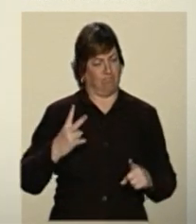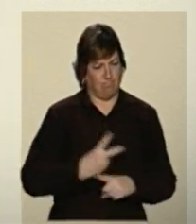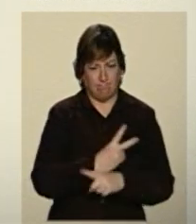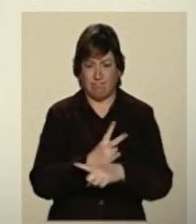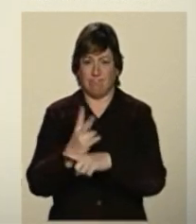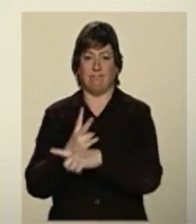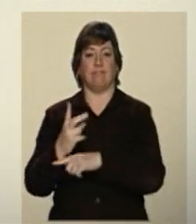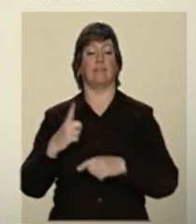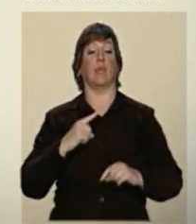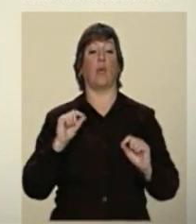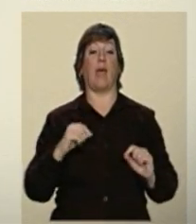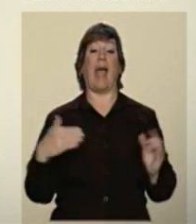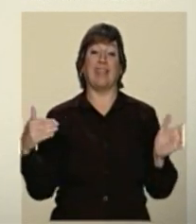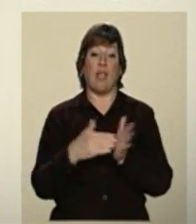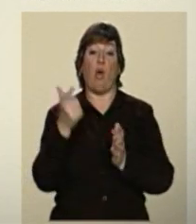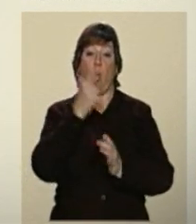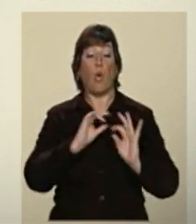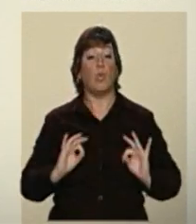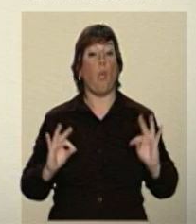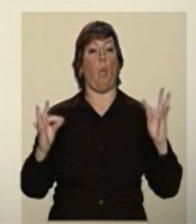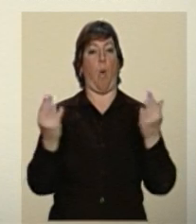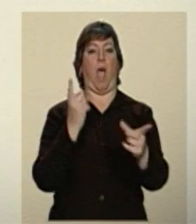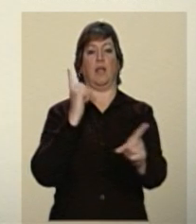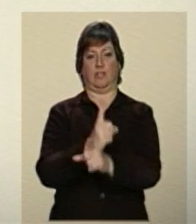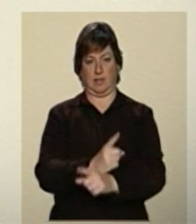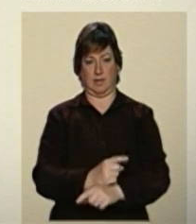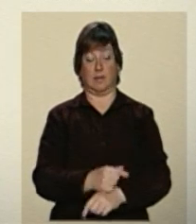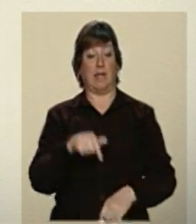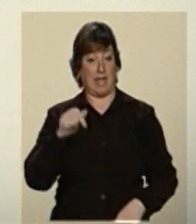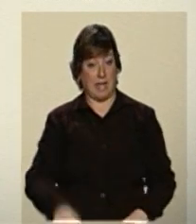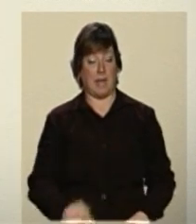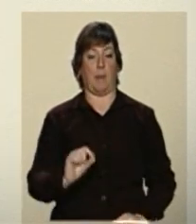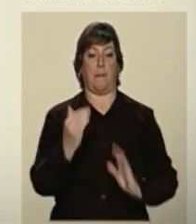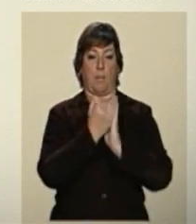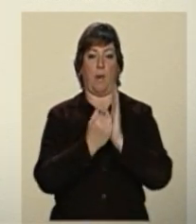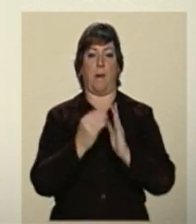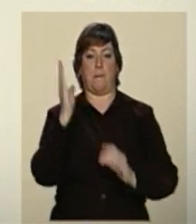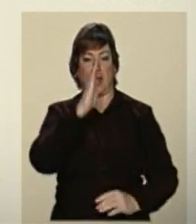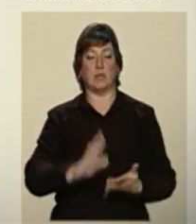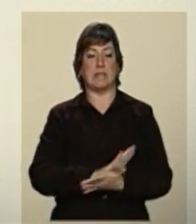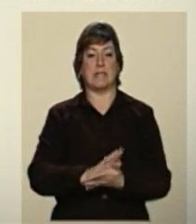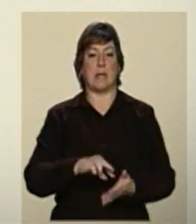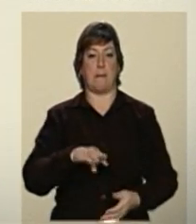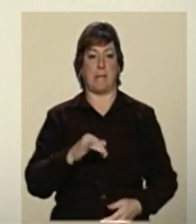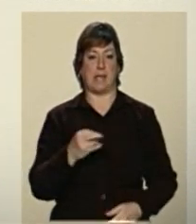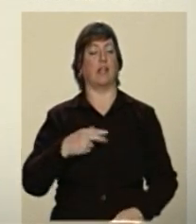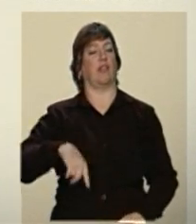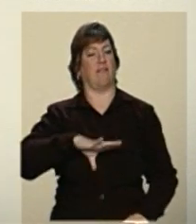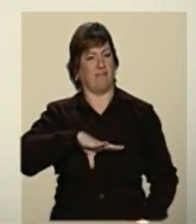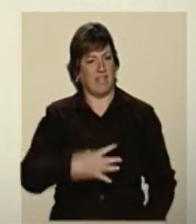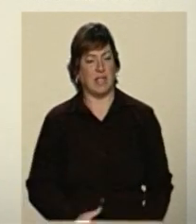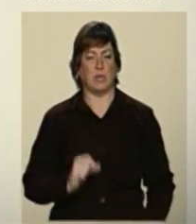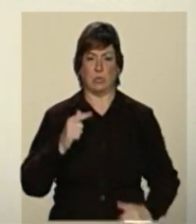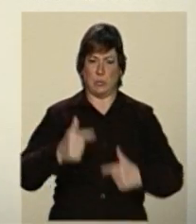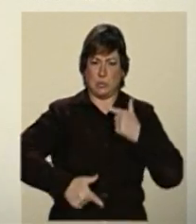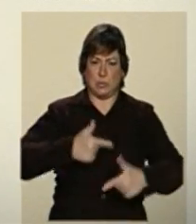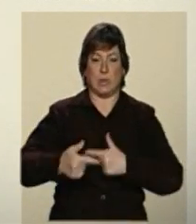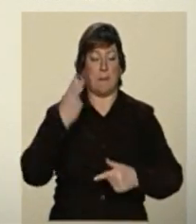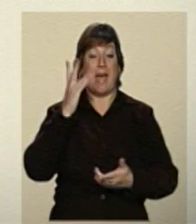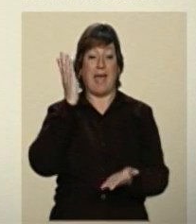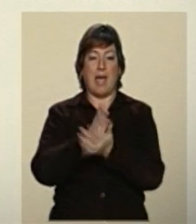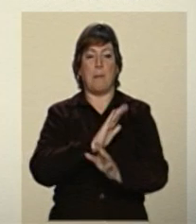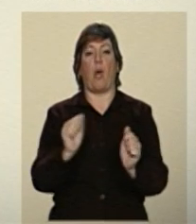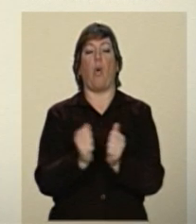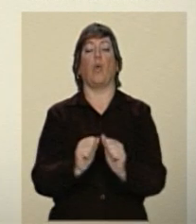chegarmos a todos eles com o Brasil sem miséria nós estamos enfrentando o desafio de acabar com a